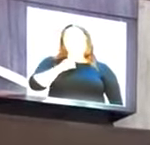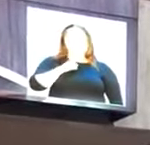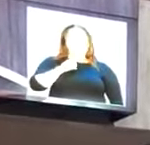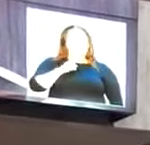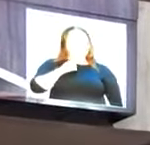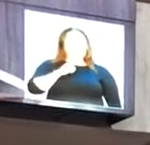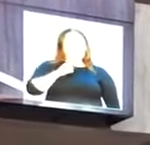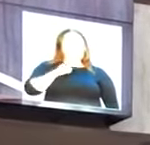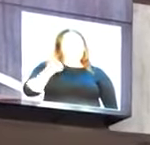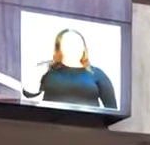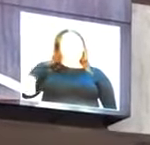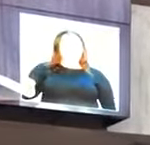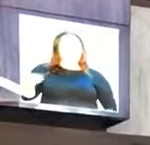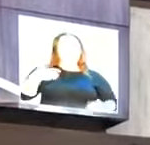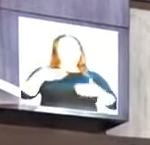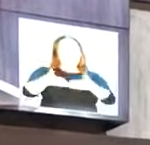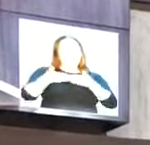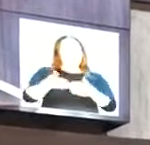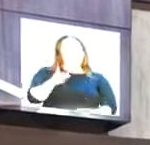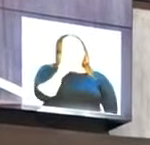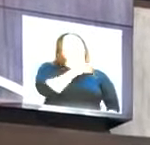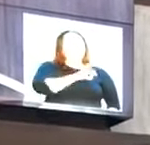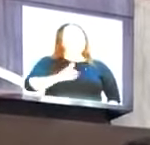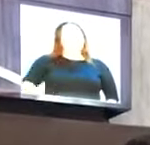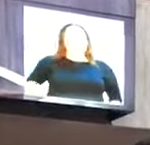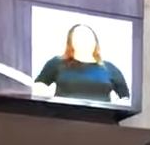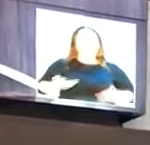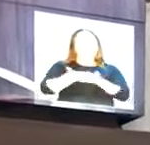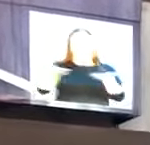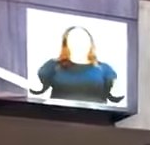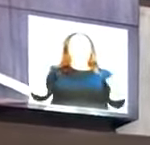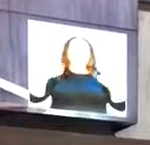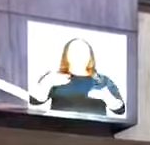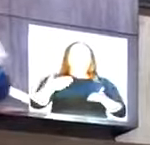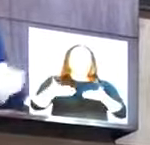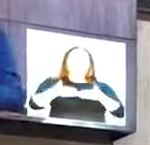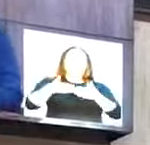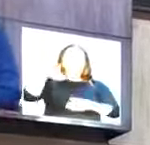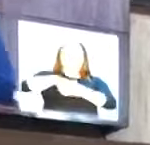pelo qual eu peço aos meus pares a aprovação dessas duas emendas de plenário. Muito obrigado.